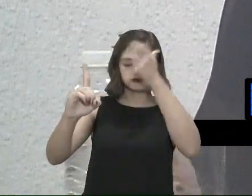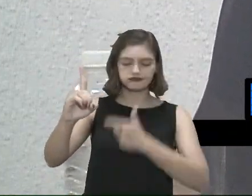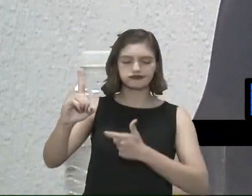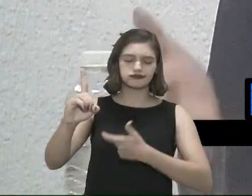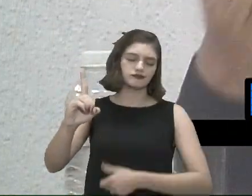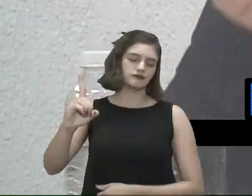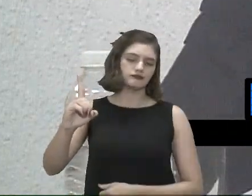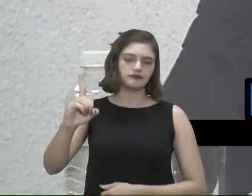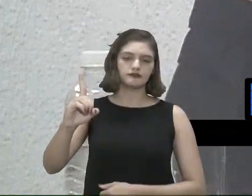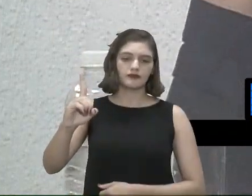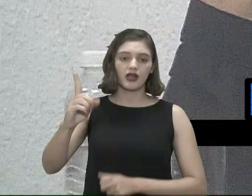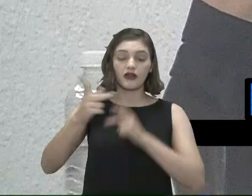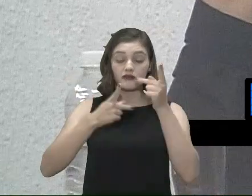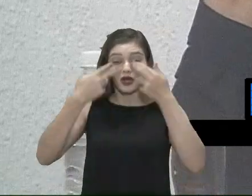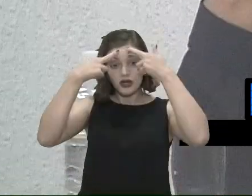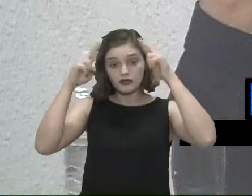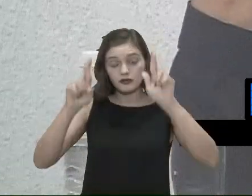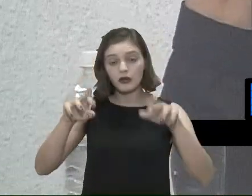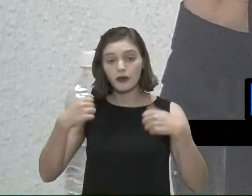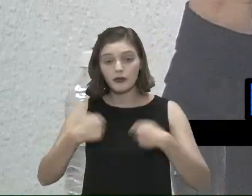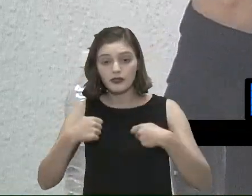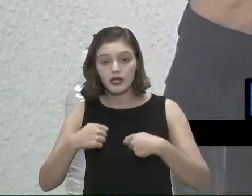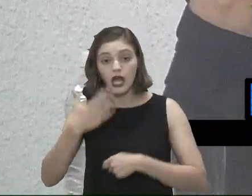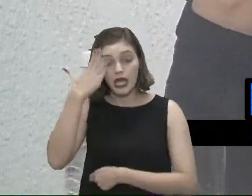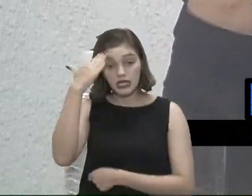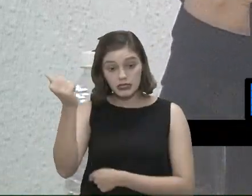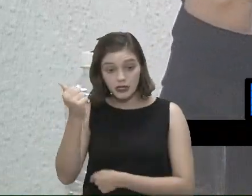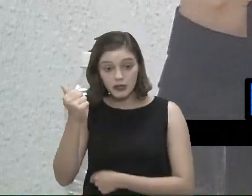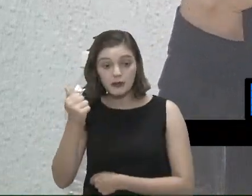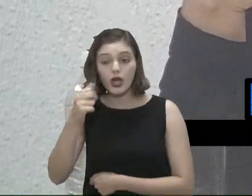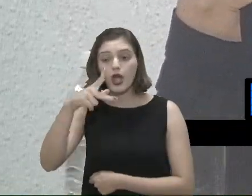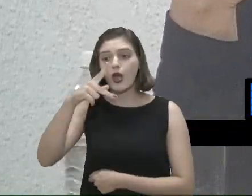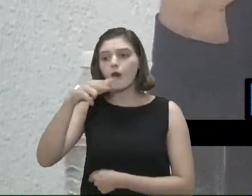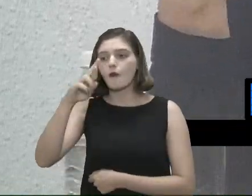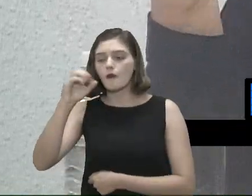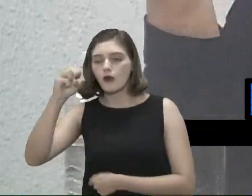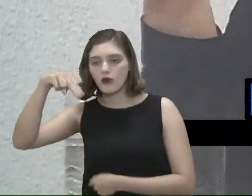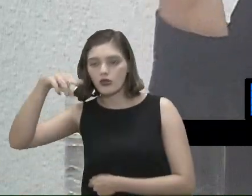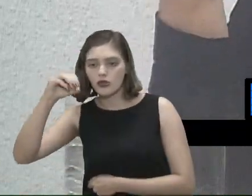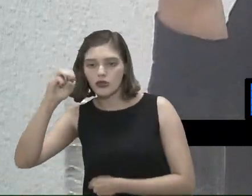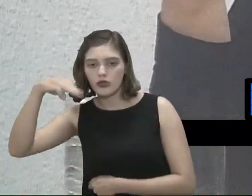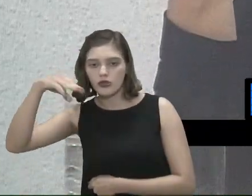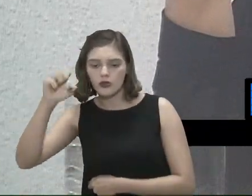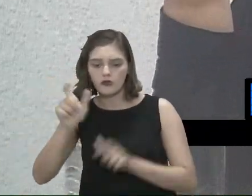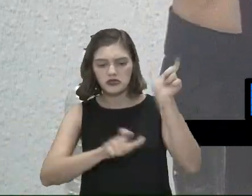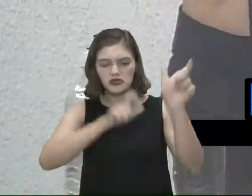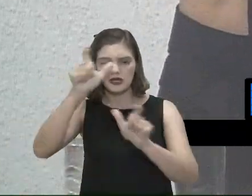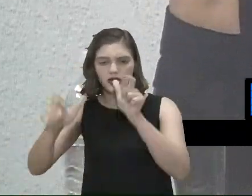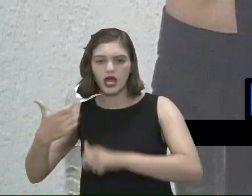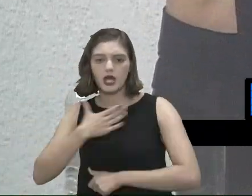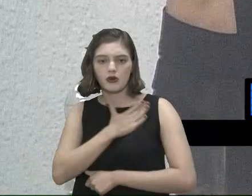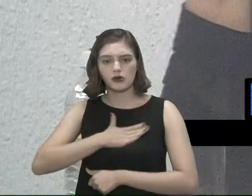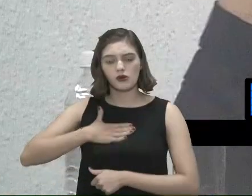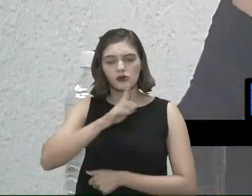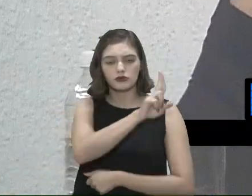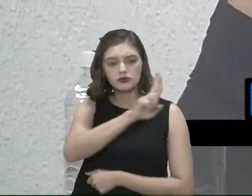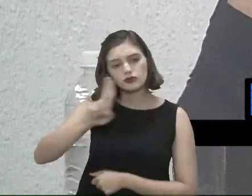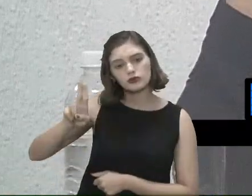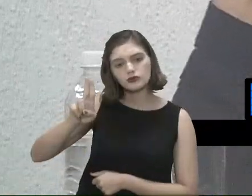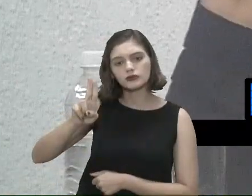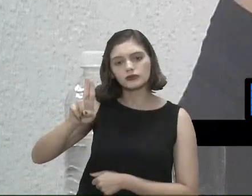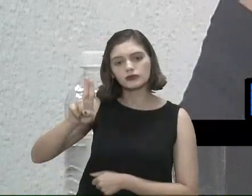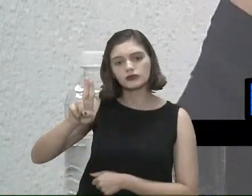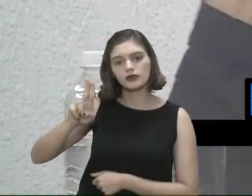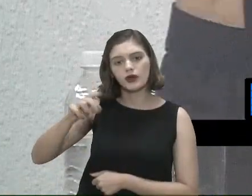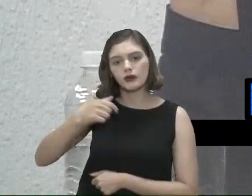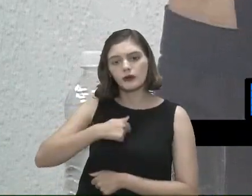ouço, ah, mas então eu vou ter que respeitar, eu vou ter que saber o pronome de cada pessoa. Então a pessoa vai chegar e falar, eu gosto, né, para mim